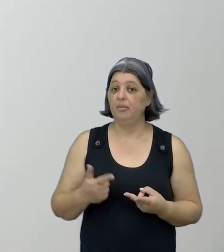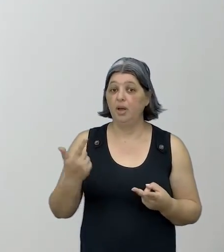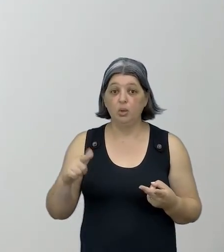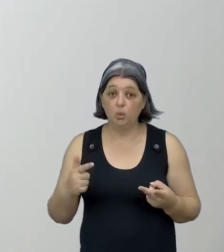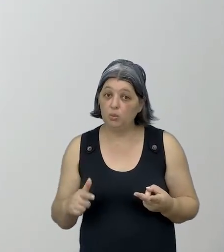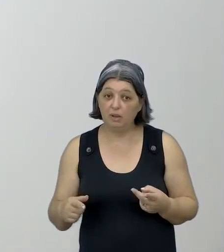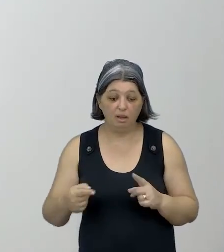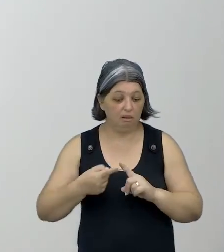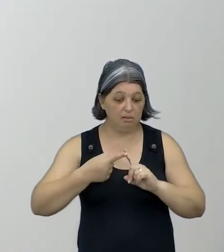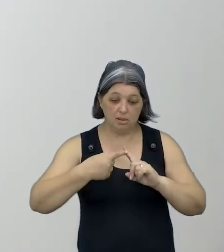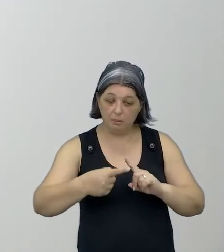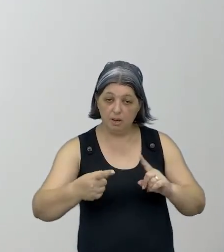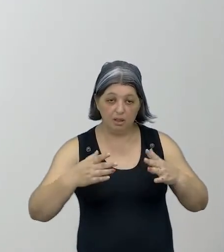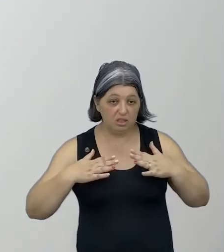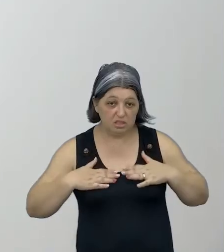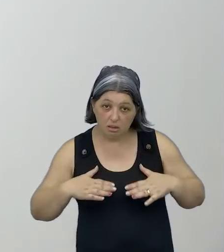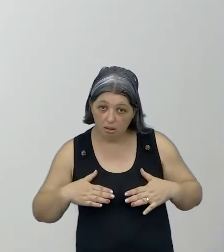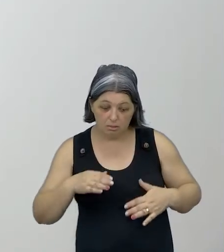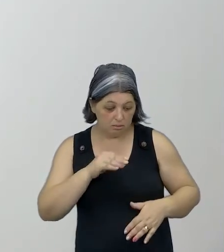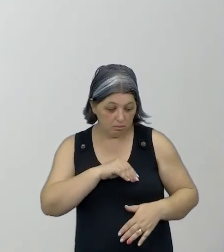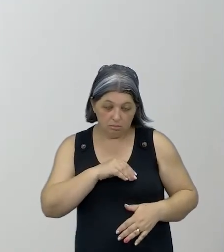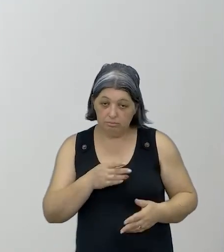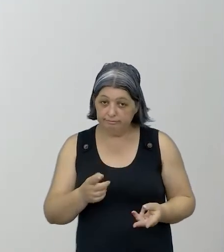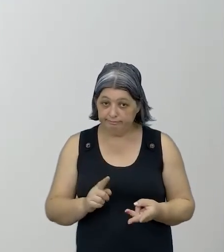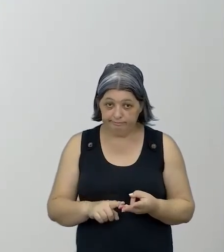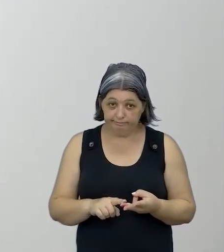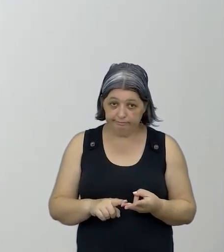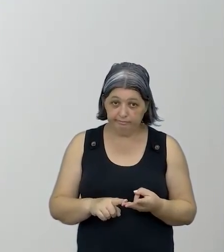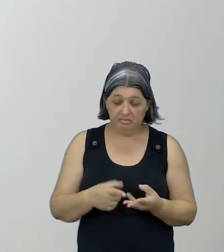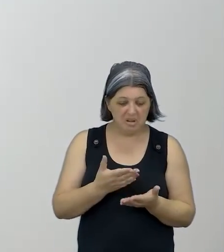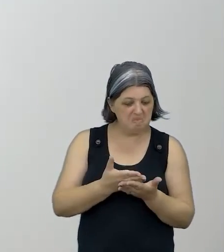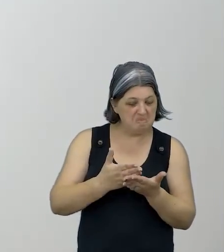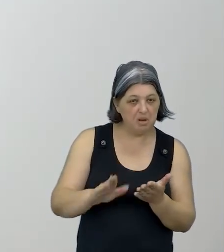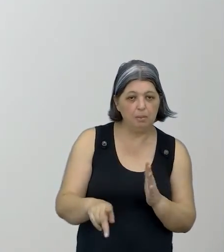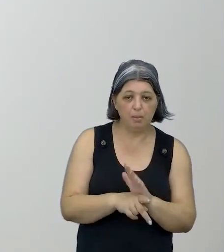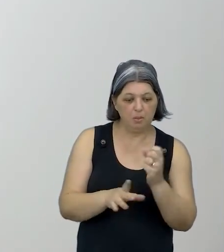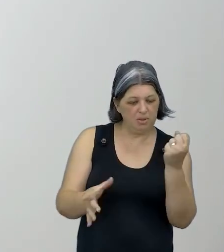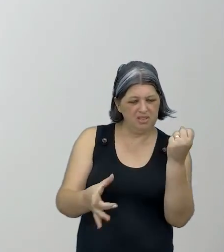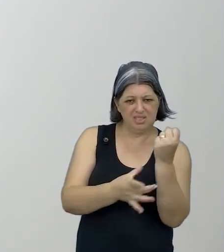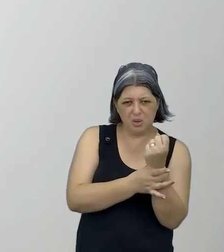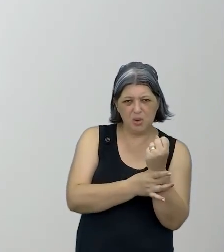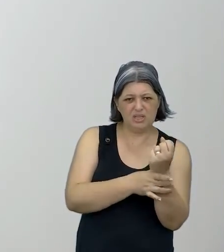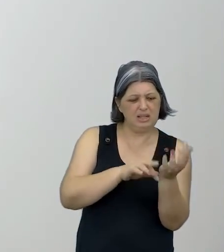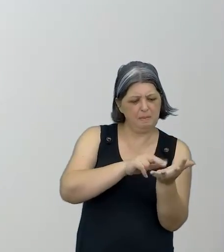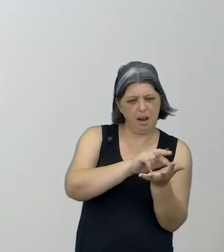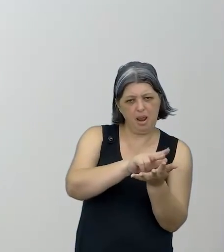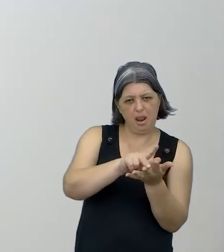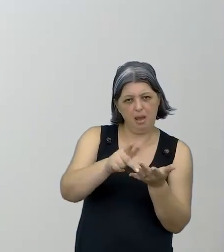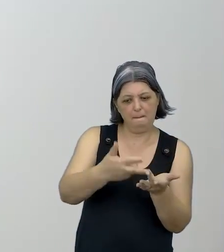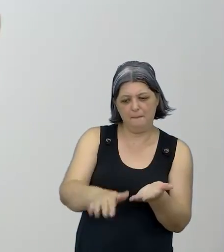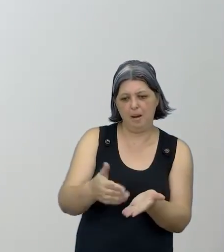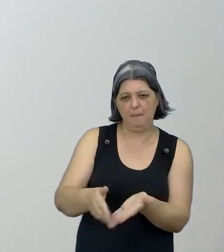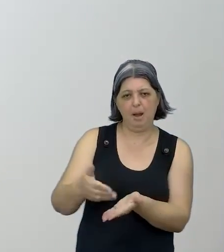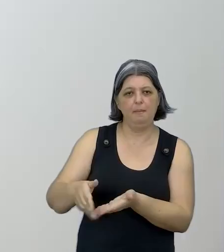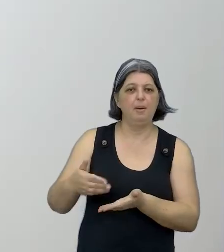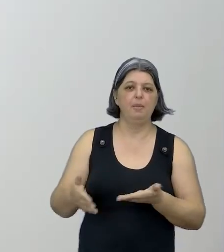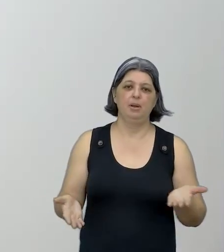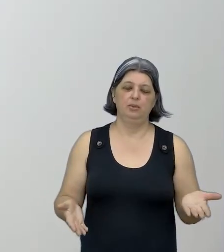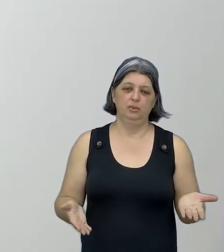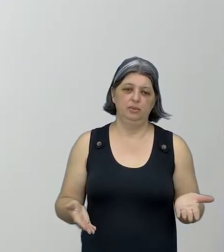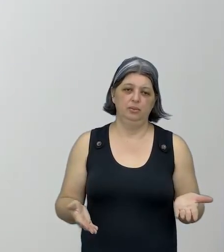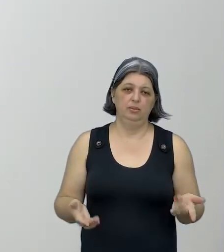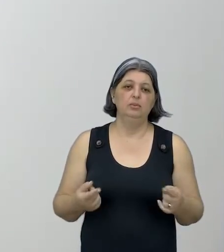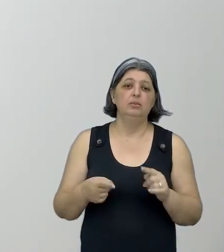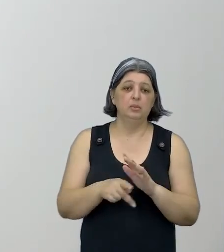semanal remunerado, eu vou perder uma série de seguridades, vai inserir direto, muitas vezes, na questão